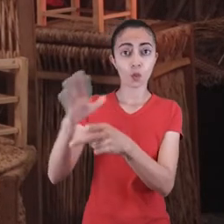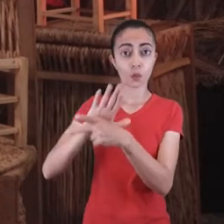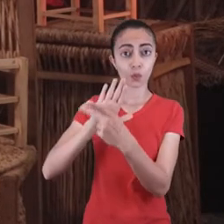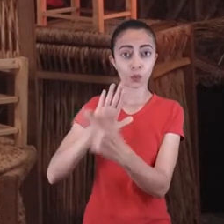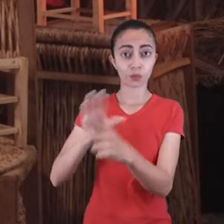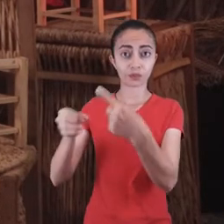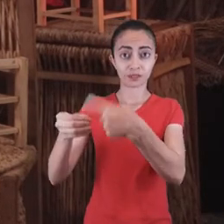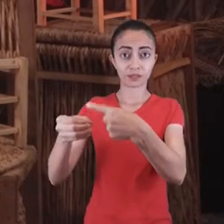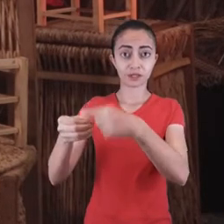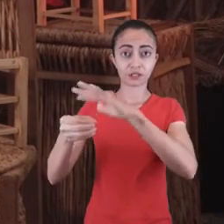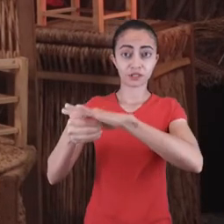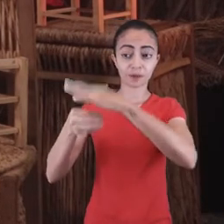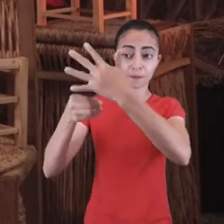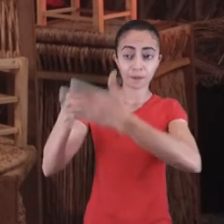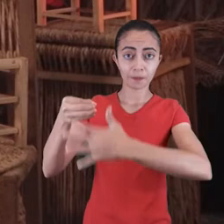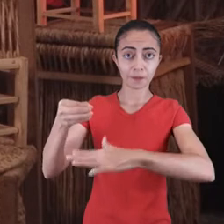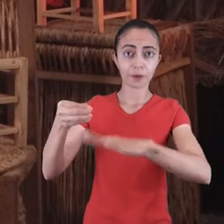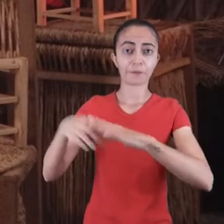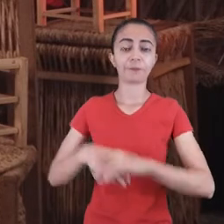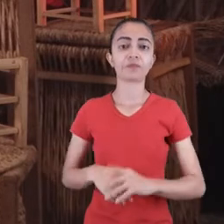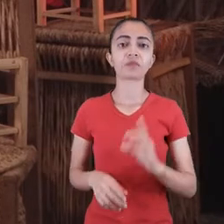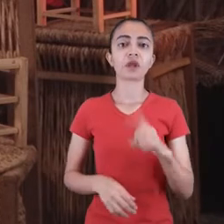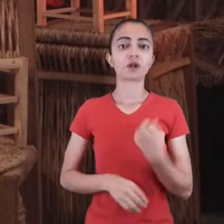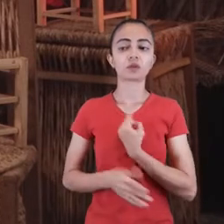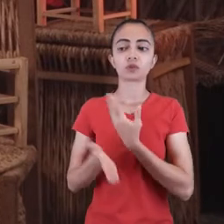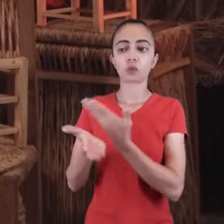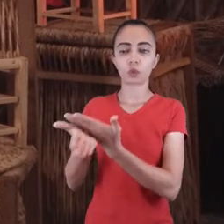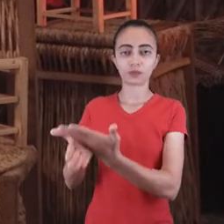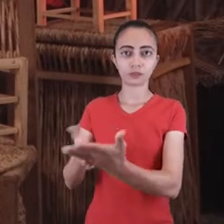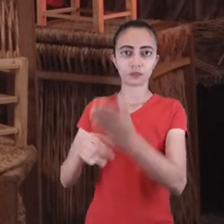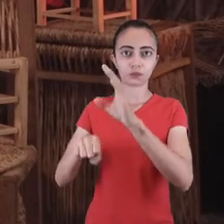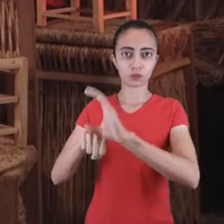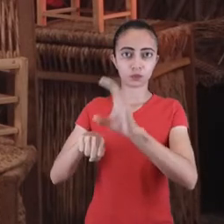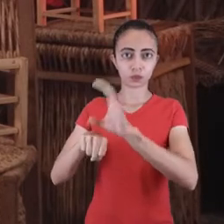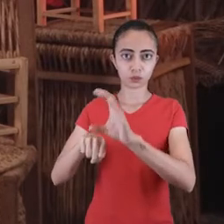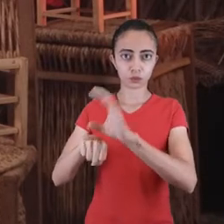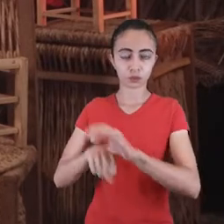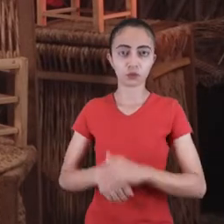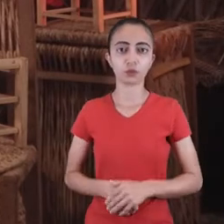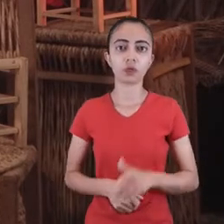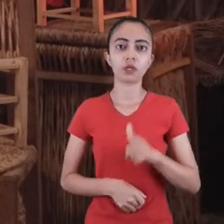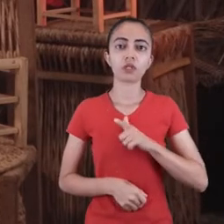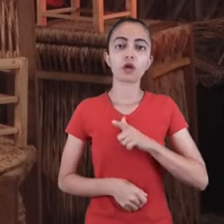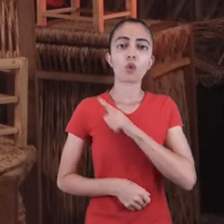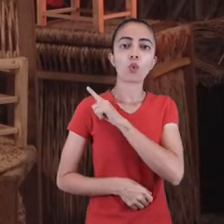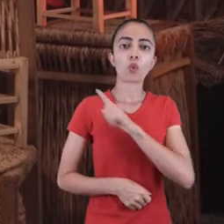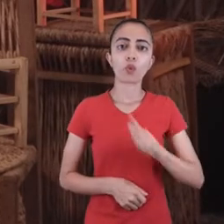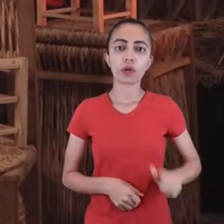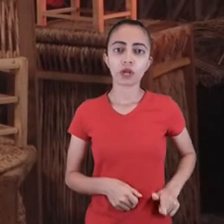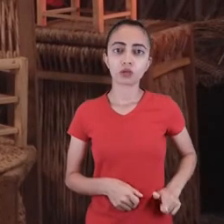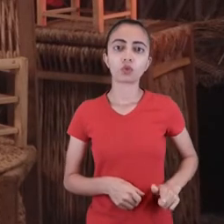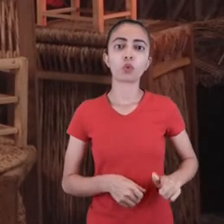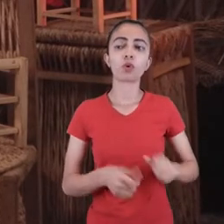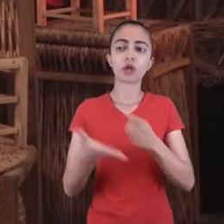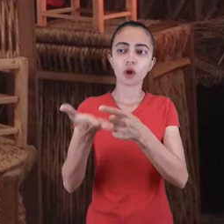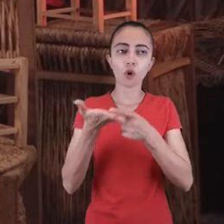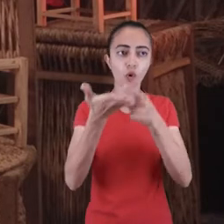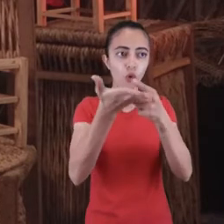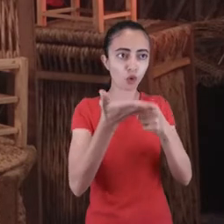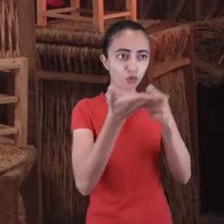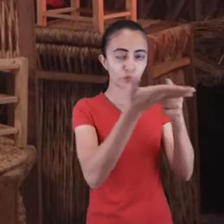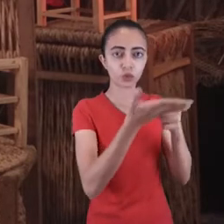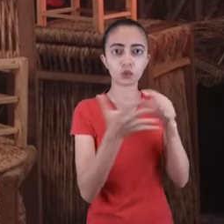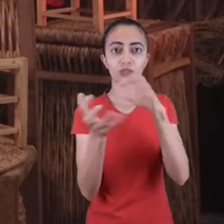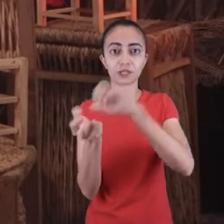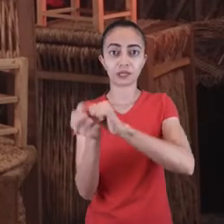Samambaia. Nós começamos a fazer o curso com o senhor governador, que convidou os